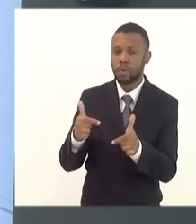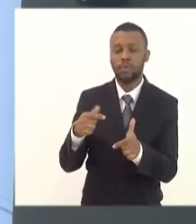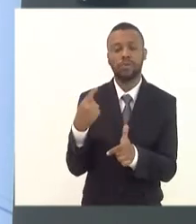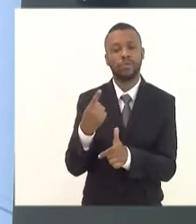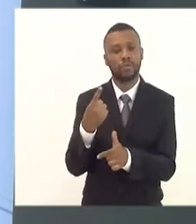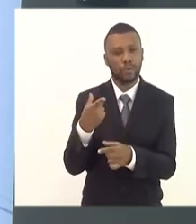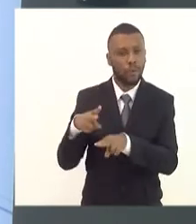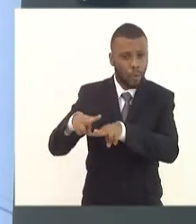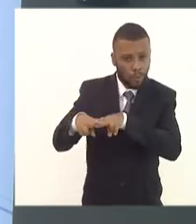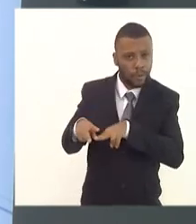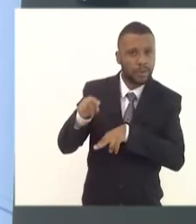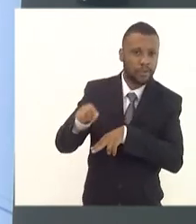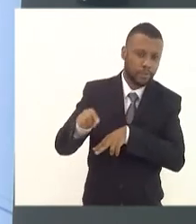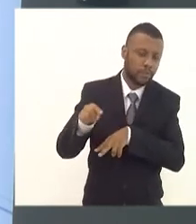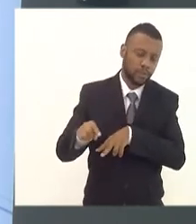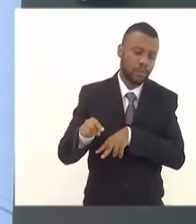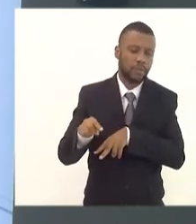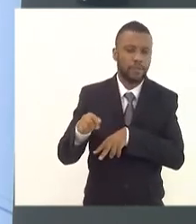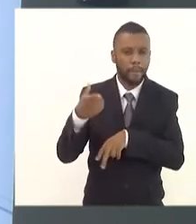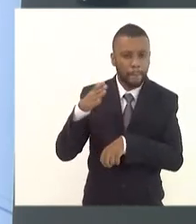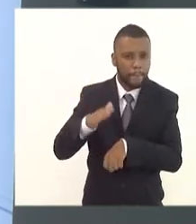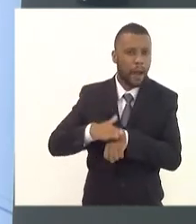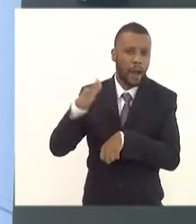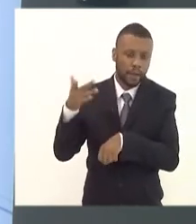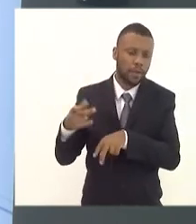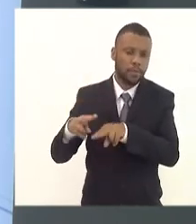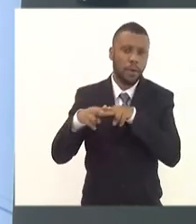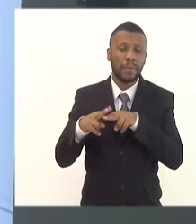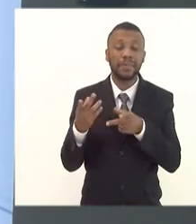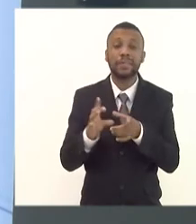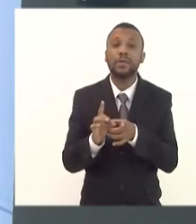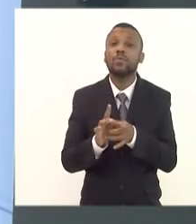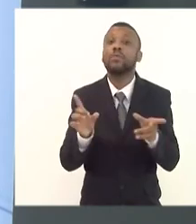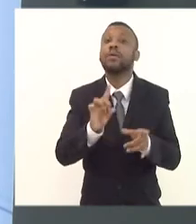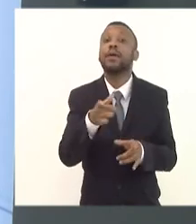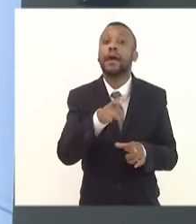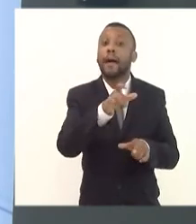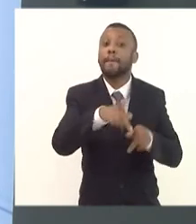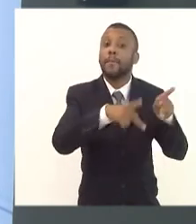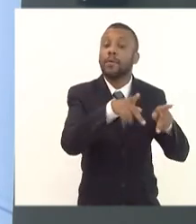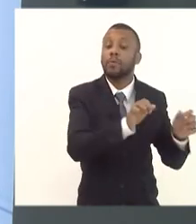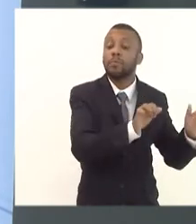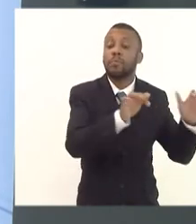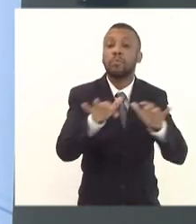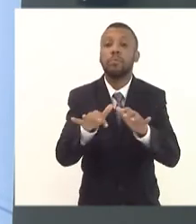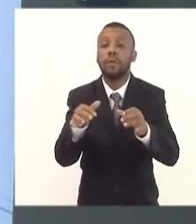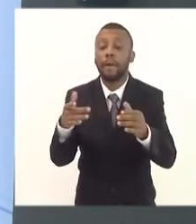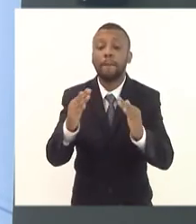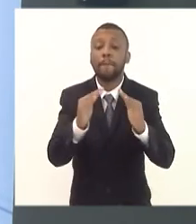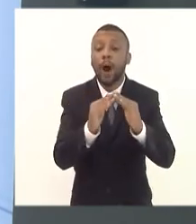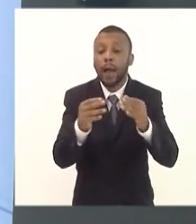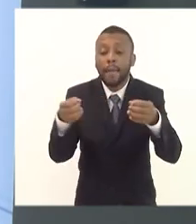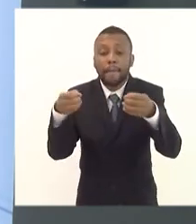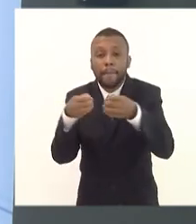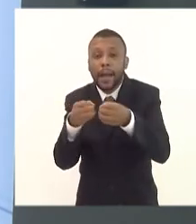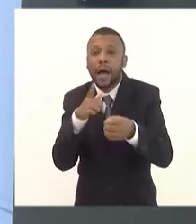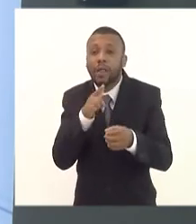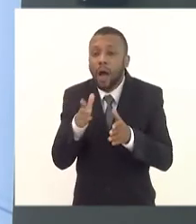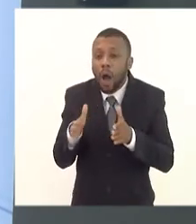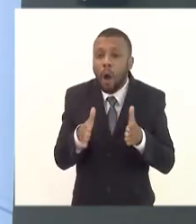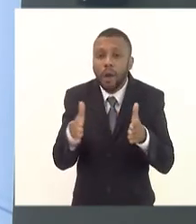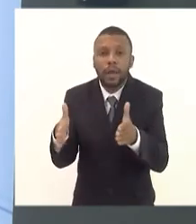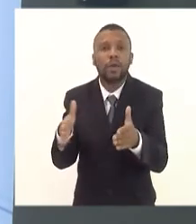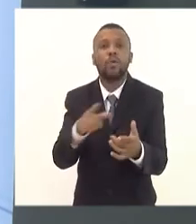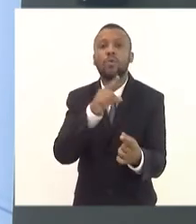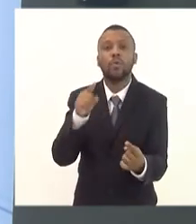esse motivo, mais por conta de não deixar que a população ocupe as margens do rio, próximo aos rios. E